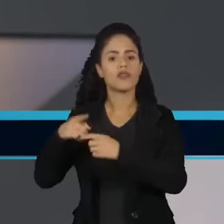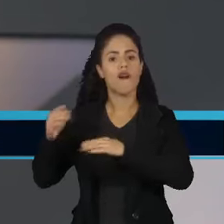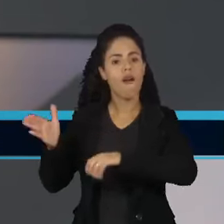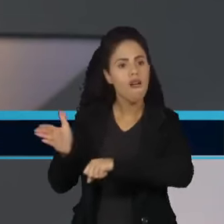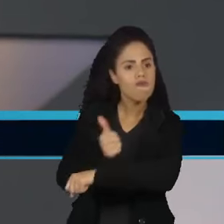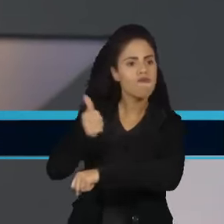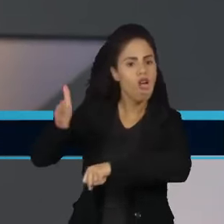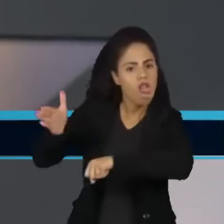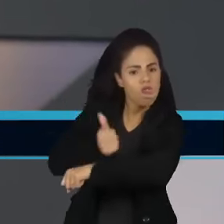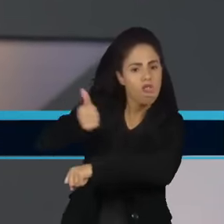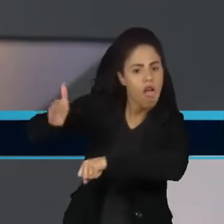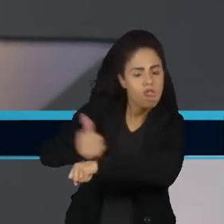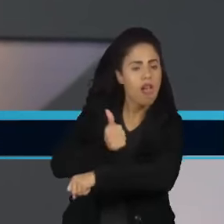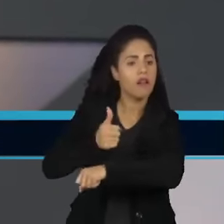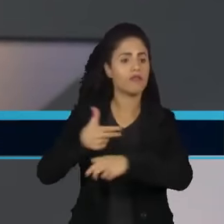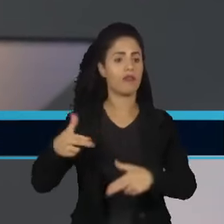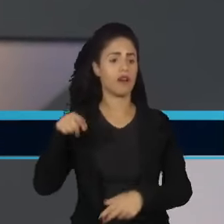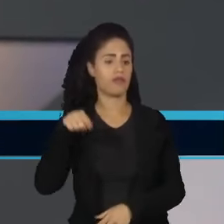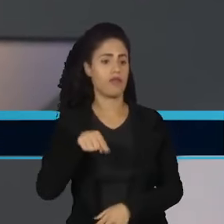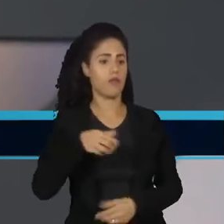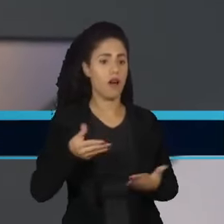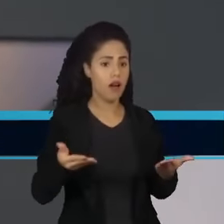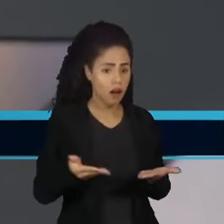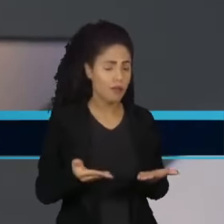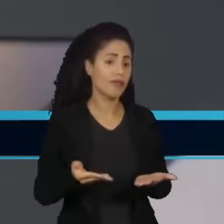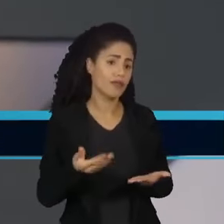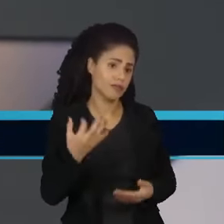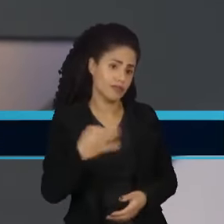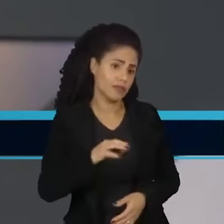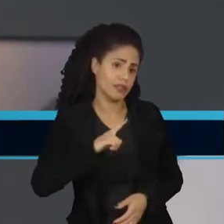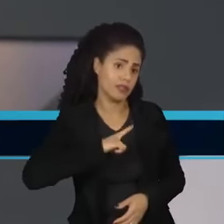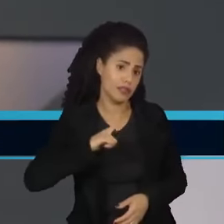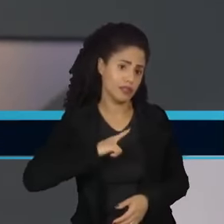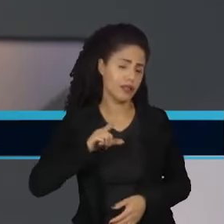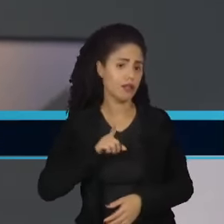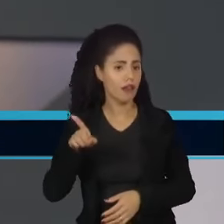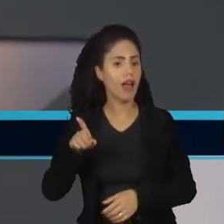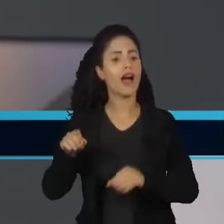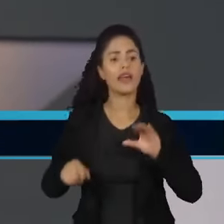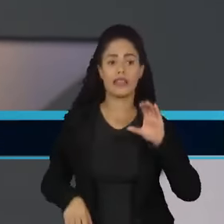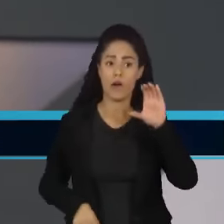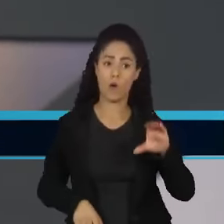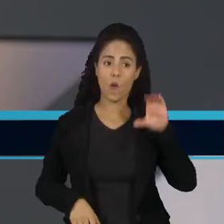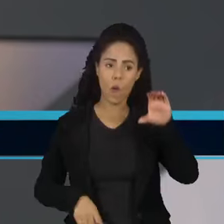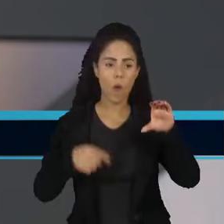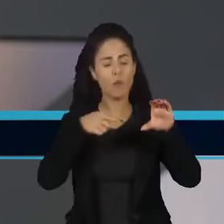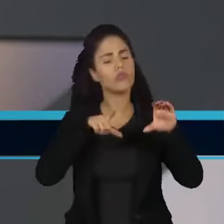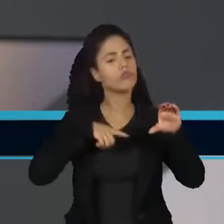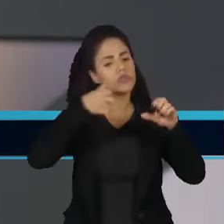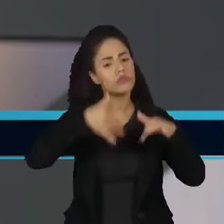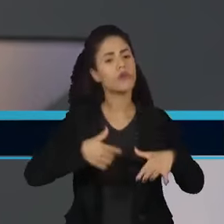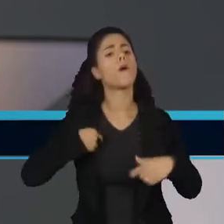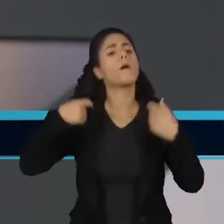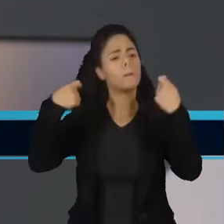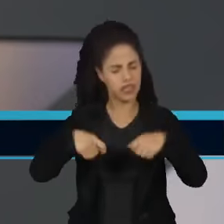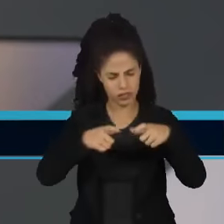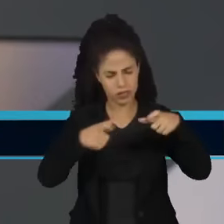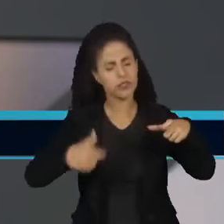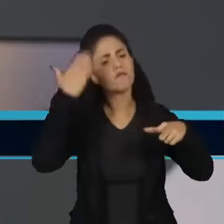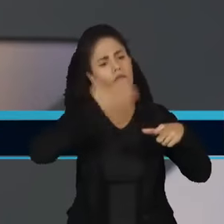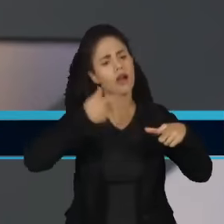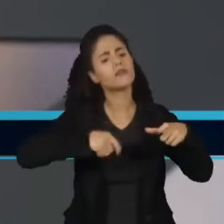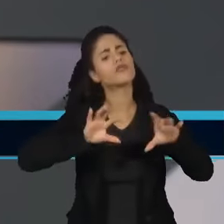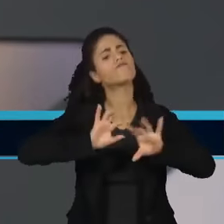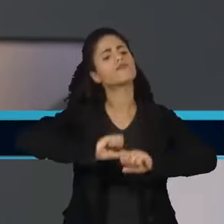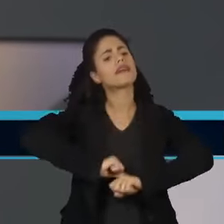golpistas. Isso foi prejudicando. Acho que a posição do governo Petro, por exemplo, do presidente Petro da Colômbia, é interessante, porque ele fala tem que ter as atas, tem que ter lisura,